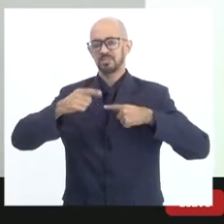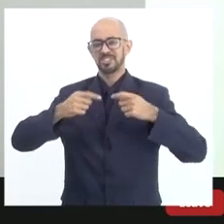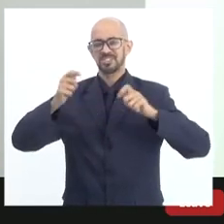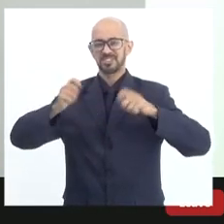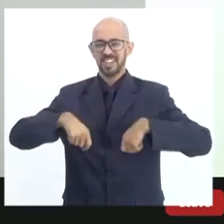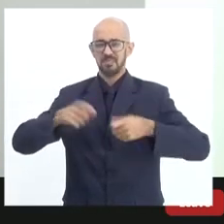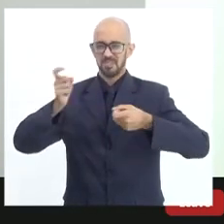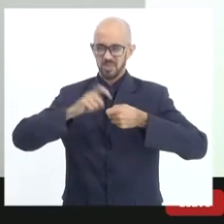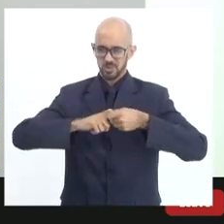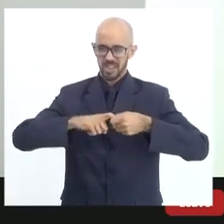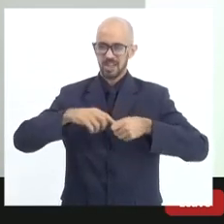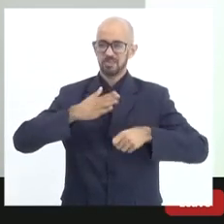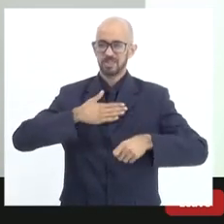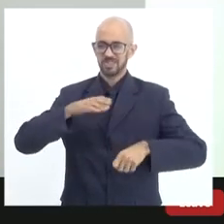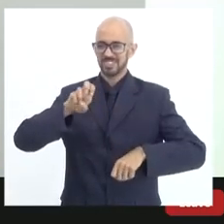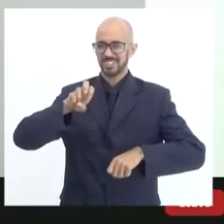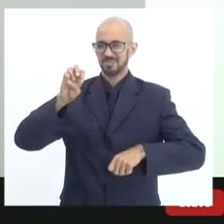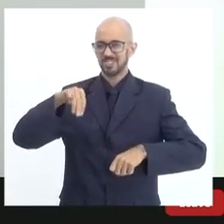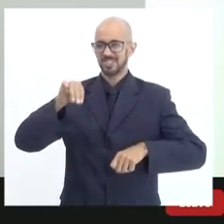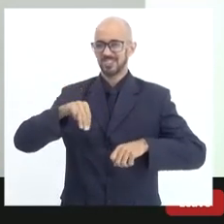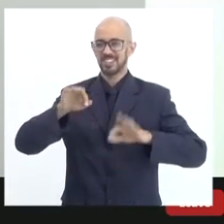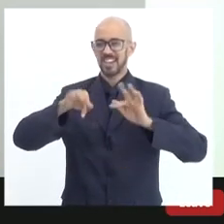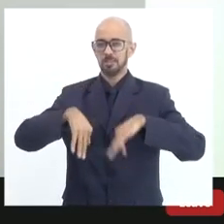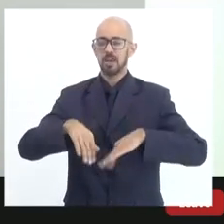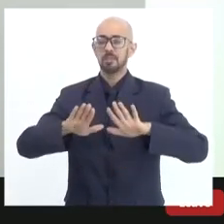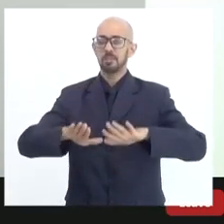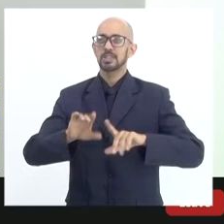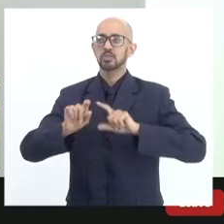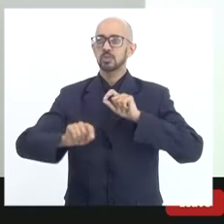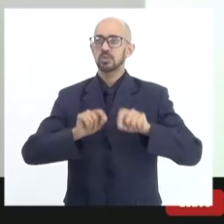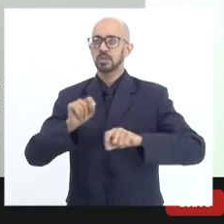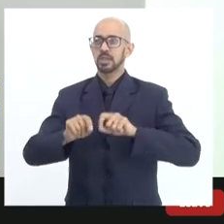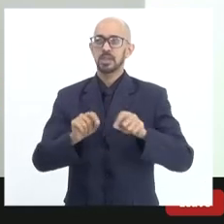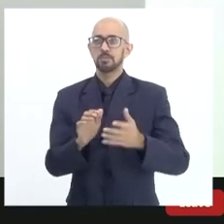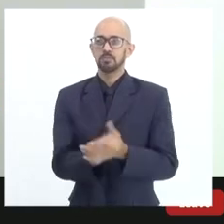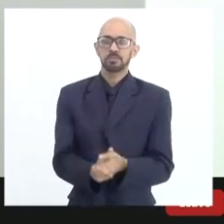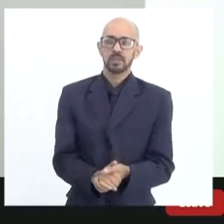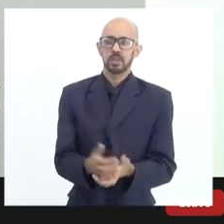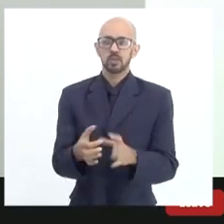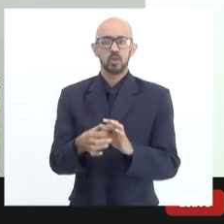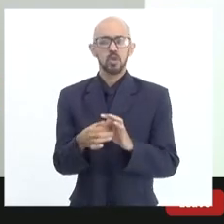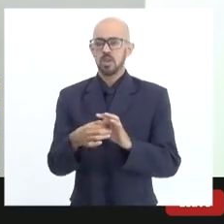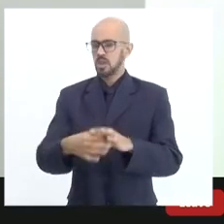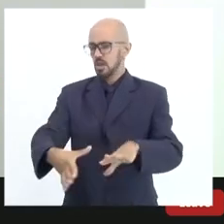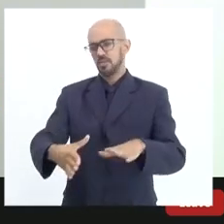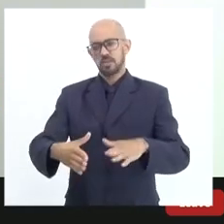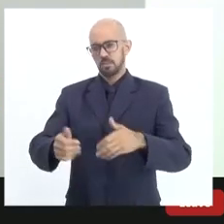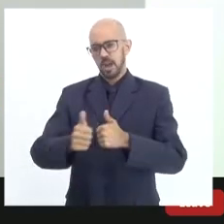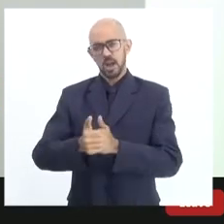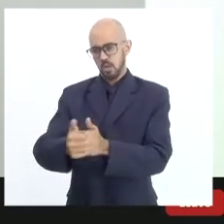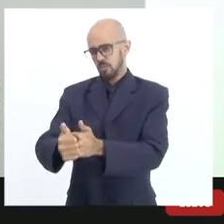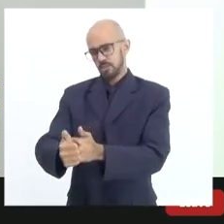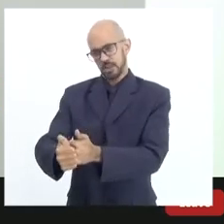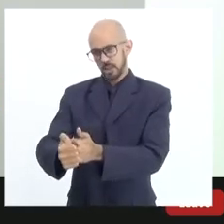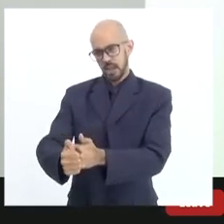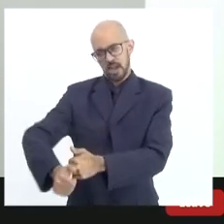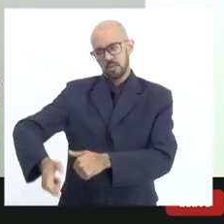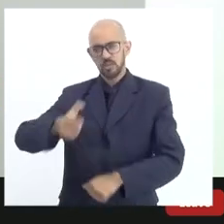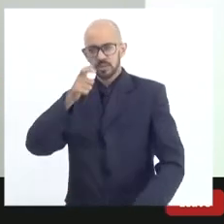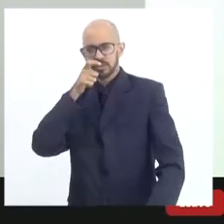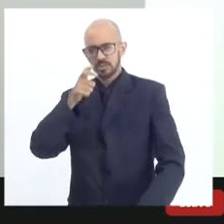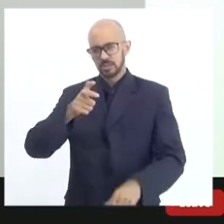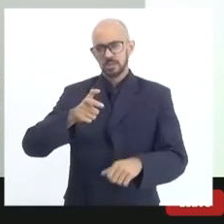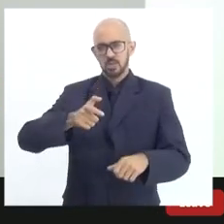Meus 5 minutos já se foram. Mas me colocar à disposição, aqui acompanhar atentamente a